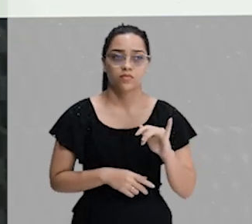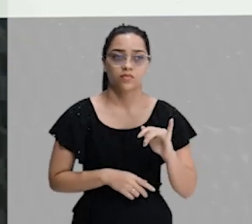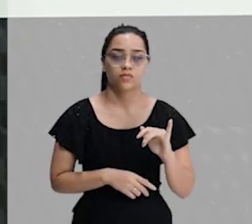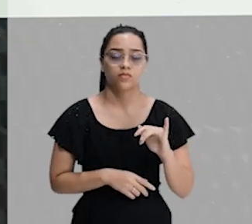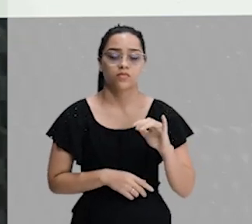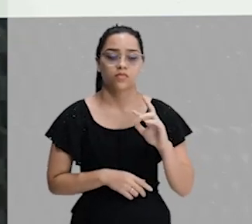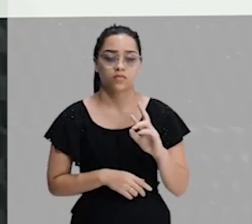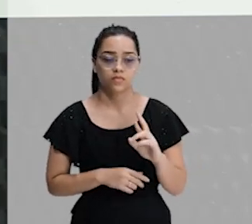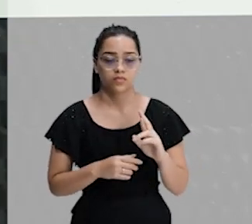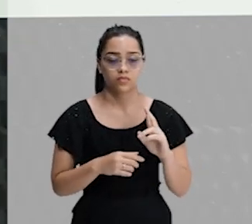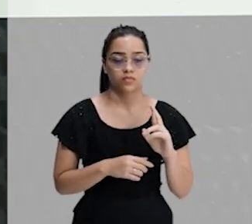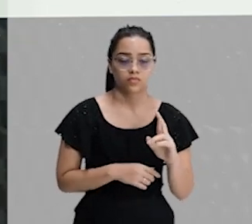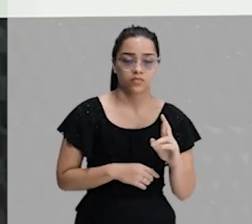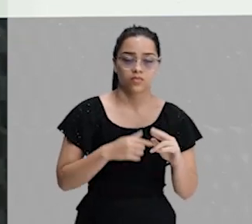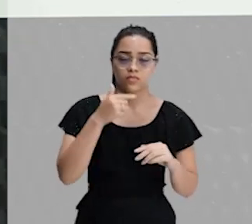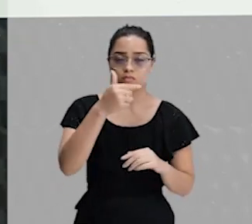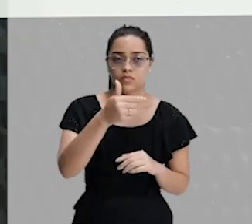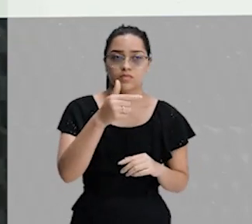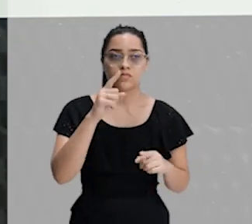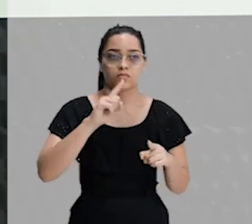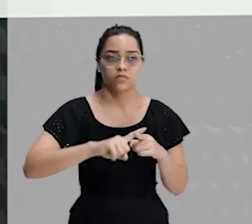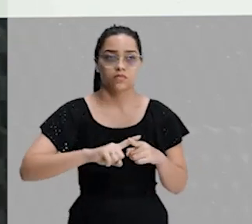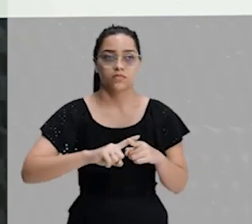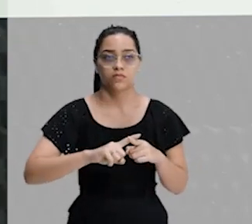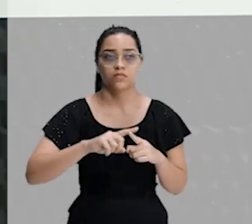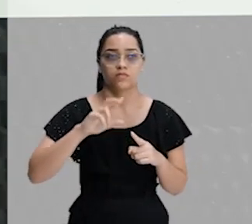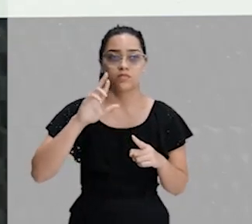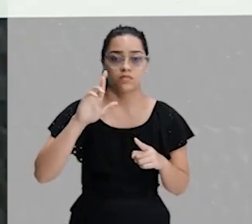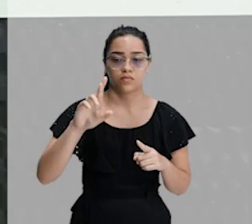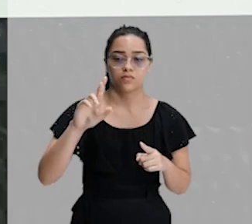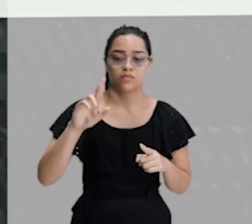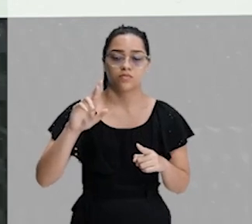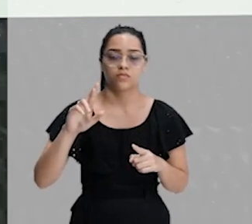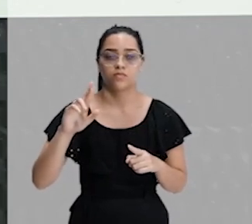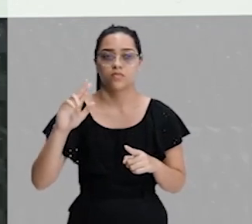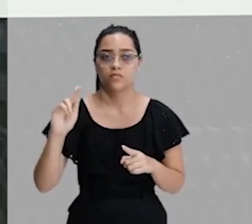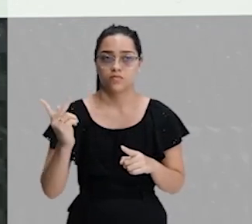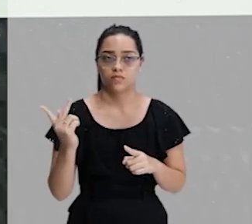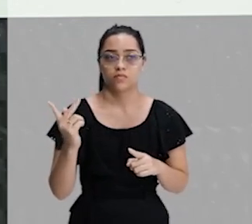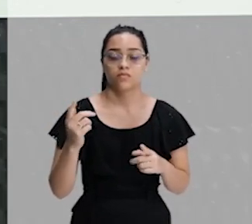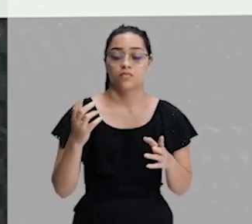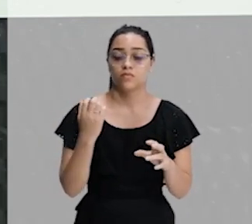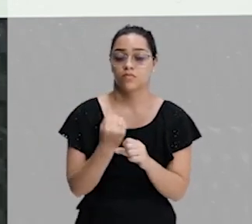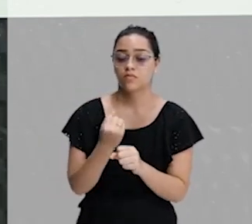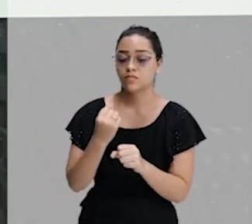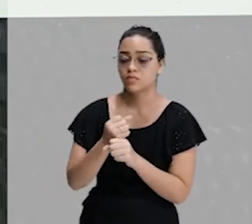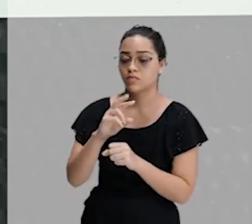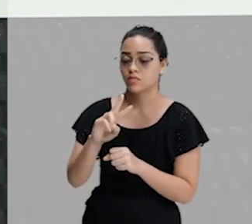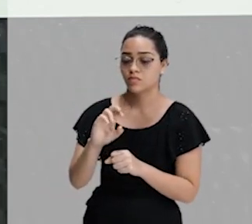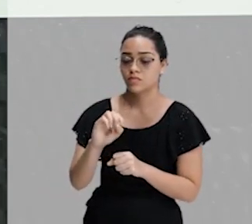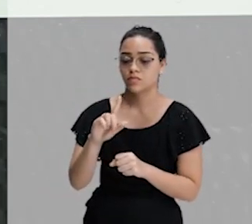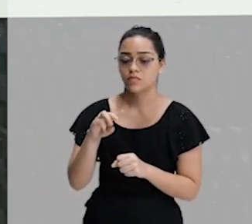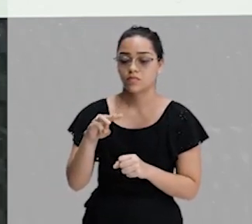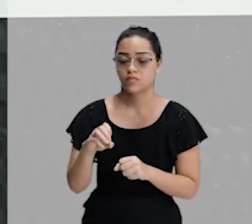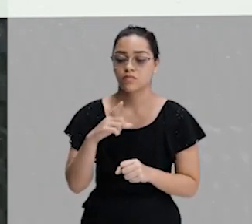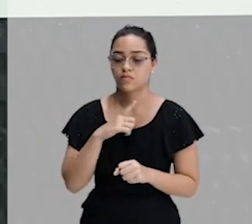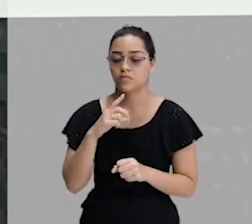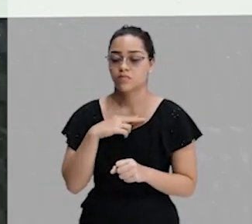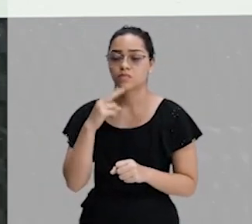quadrado vezes a altura. Πr ao quadrado vezes a altura. Vamos calcular o volume, a quantidade aí de vinho que tem